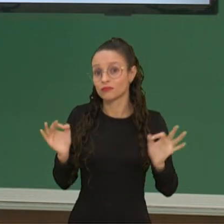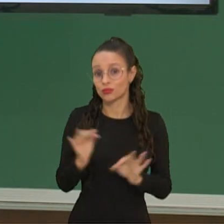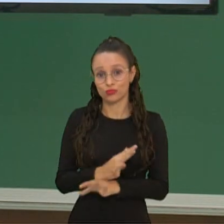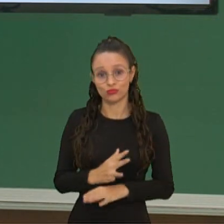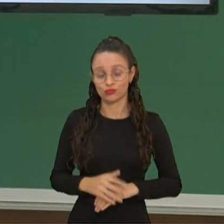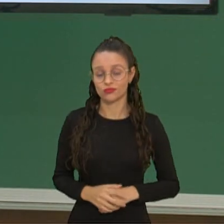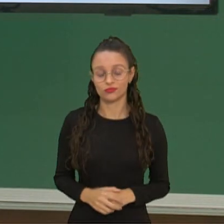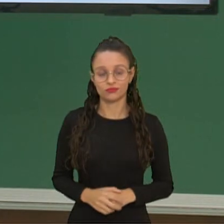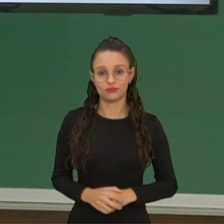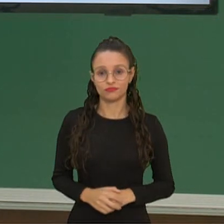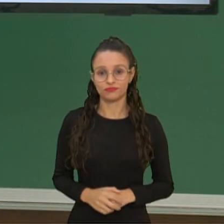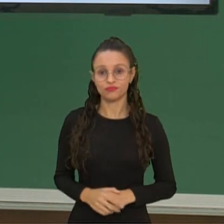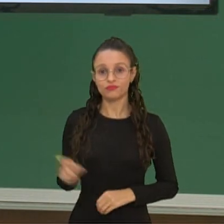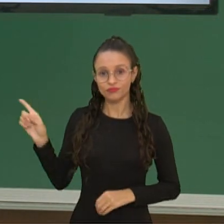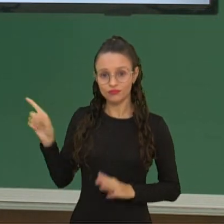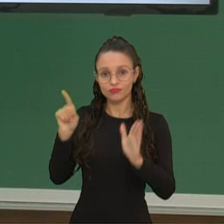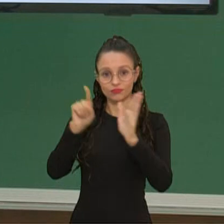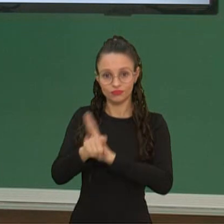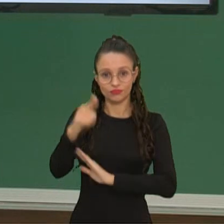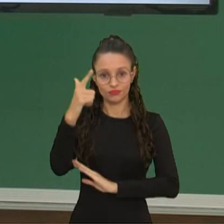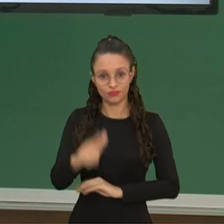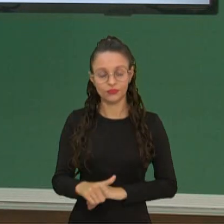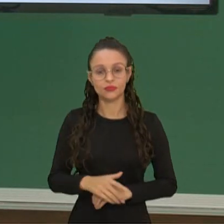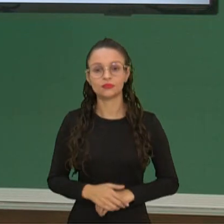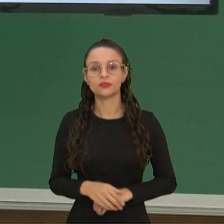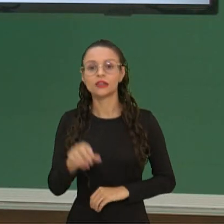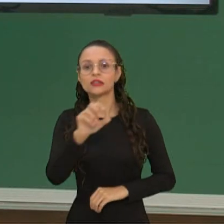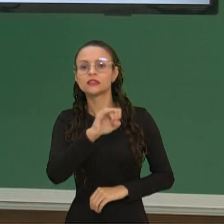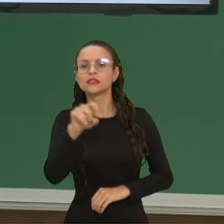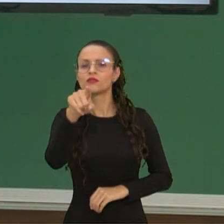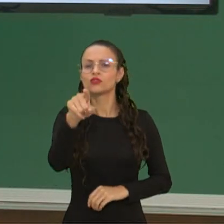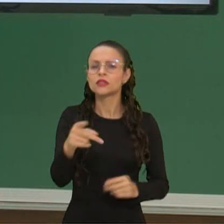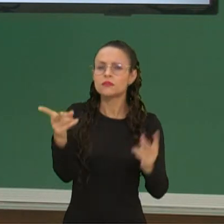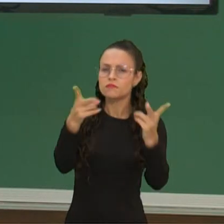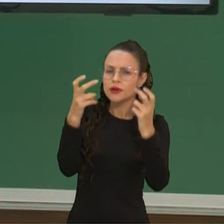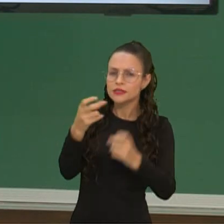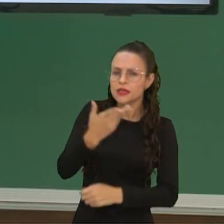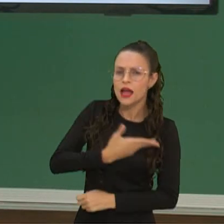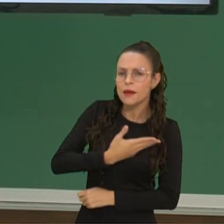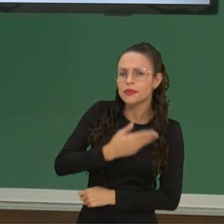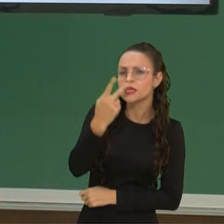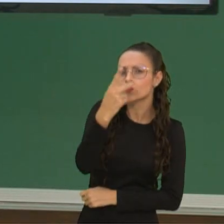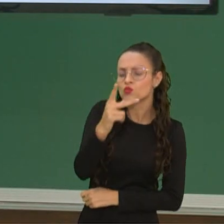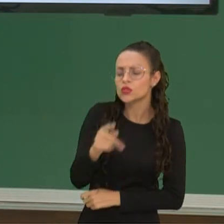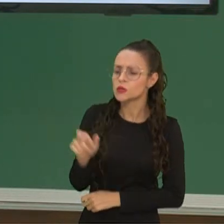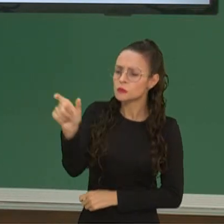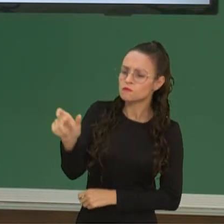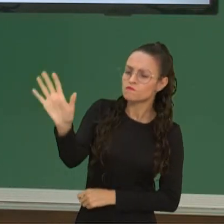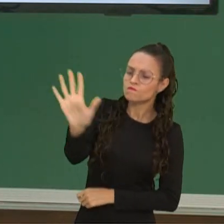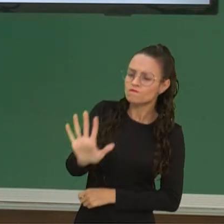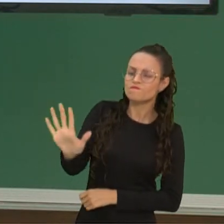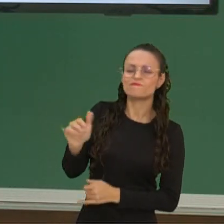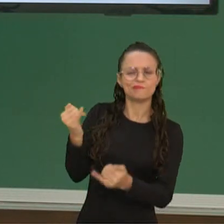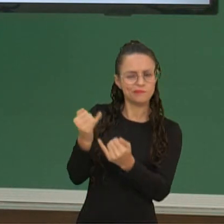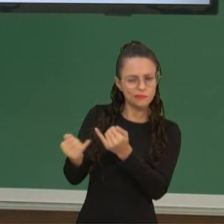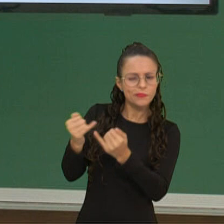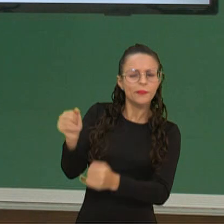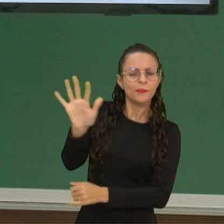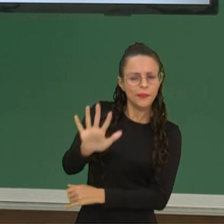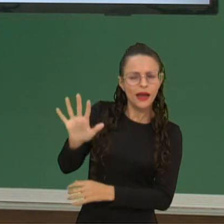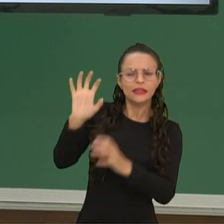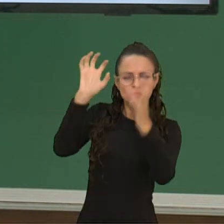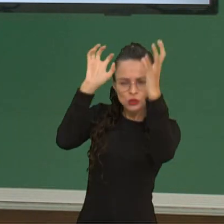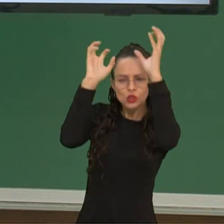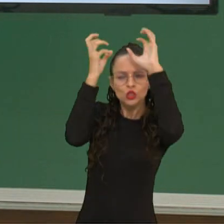mais uma questão é ele o que você faria caso você perceber esse com um amigo uma amiga está desenvolvendo algum